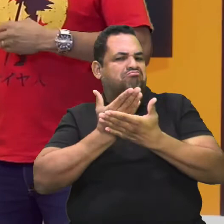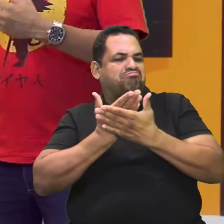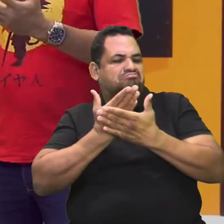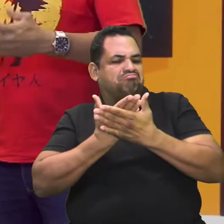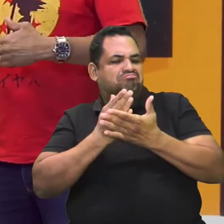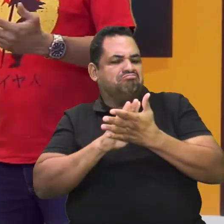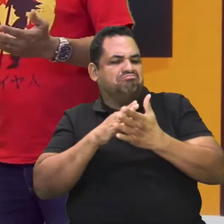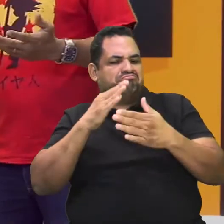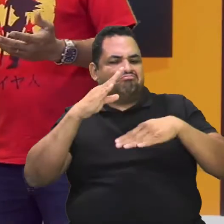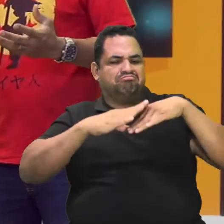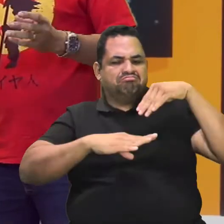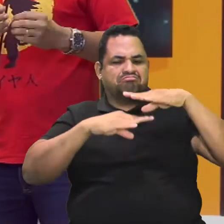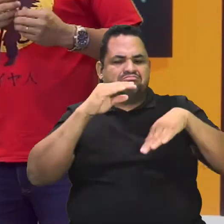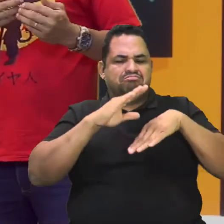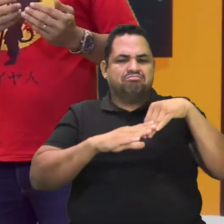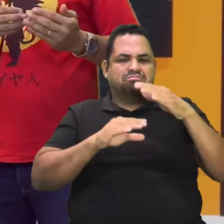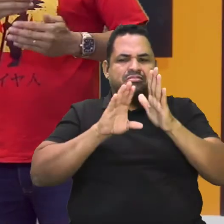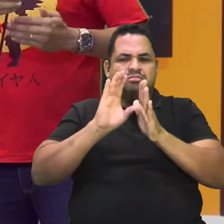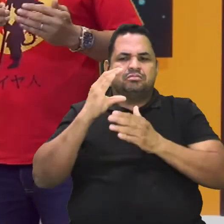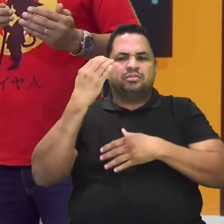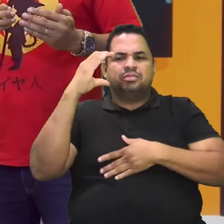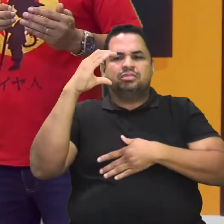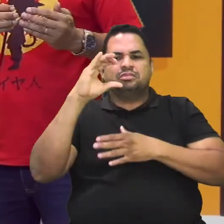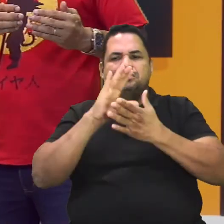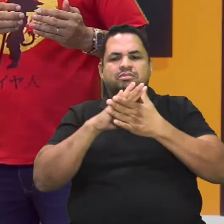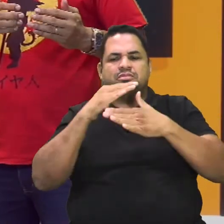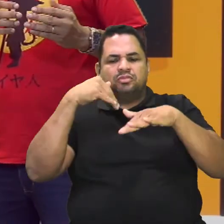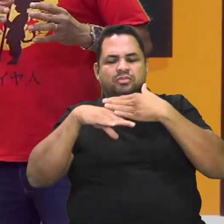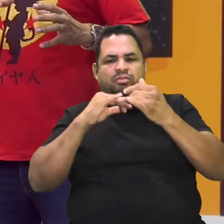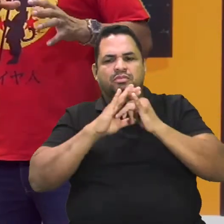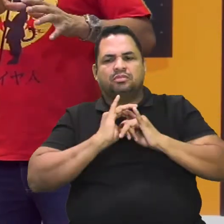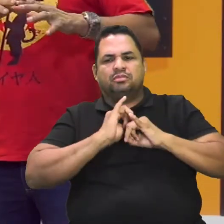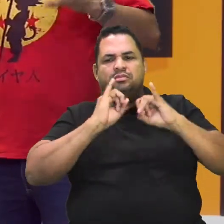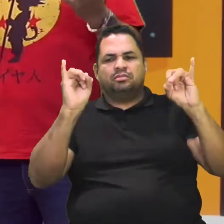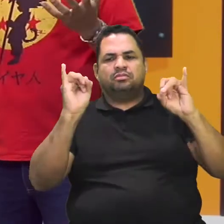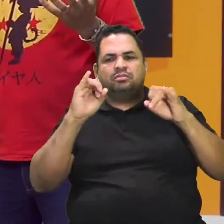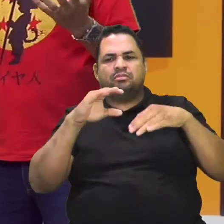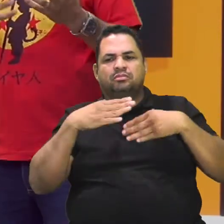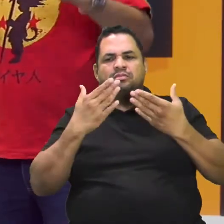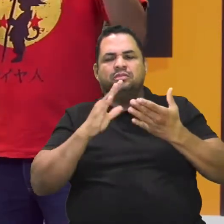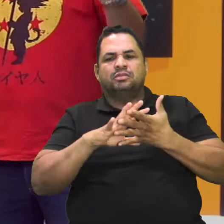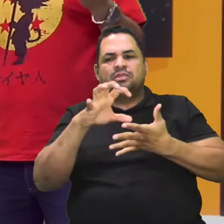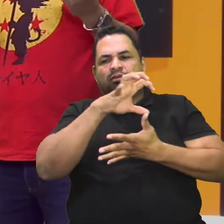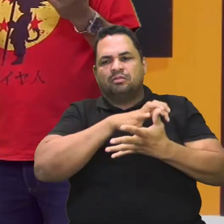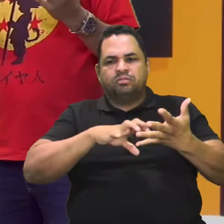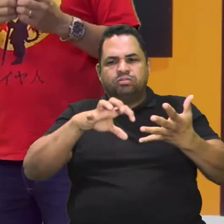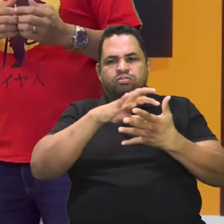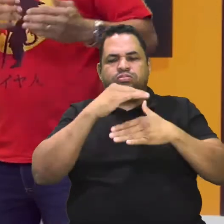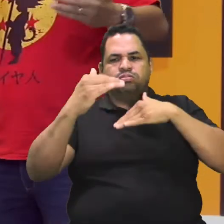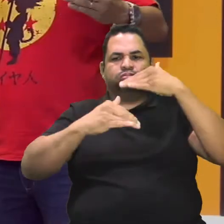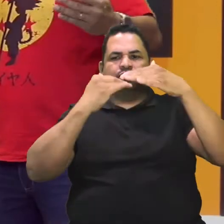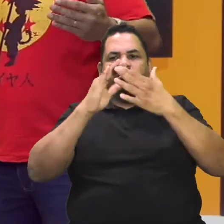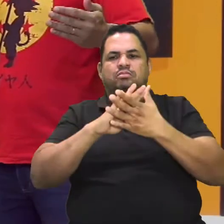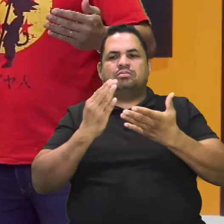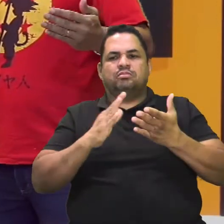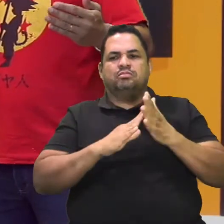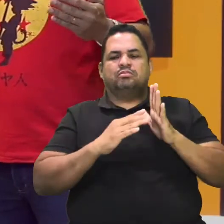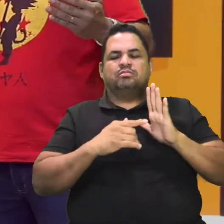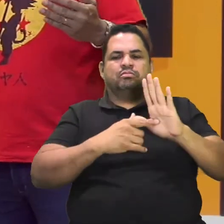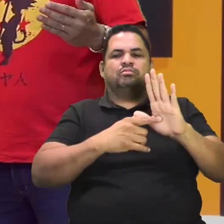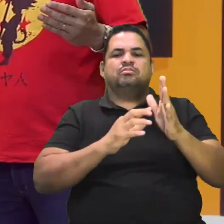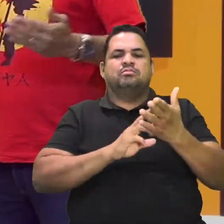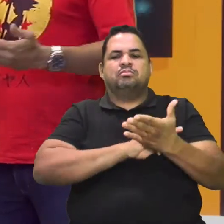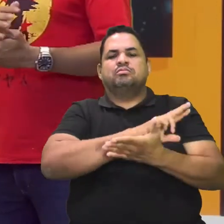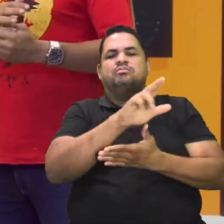queriam, né, deixar perder muita coisa, eles foram guardando algumas informações. Aí, naquele momento de explosão ali, de desenvolvimento, eles